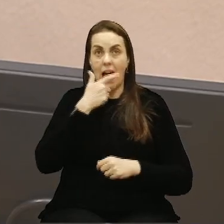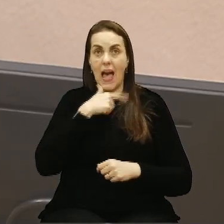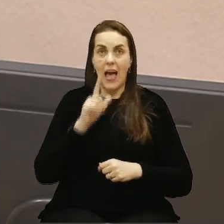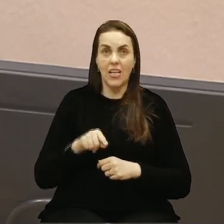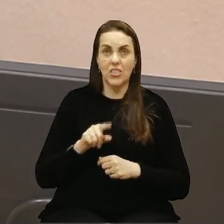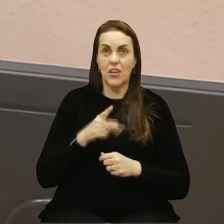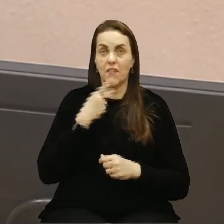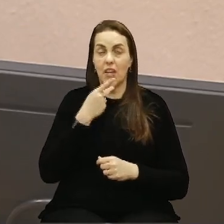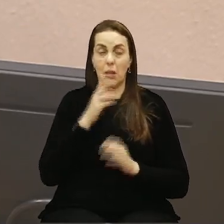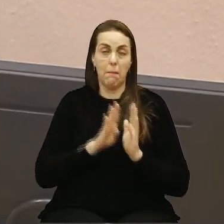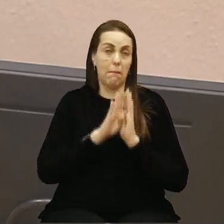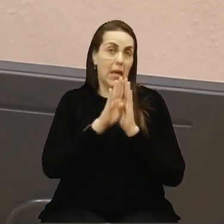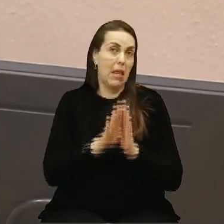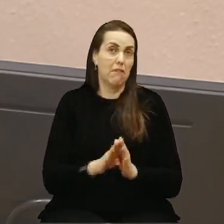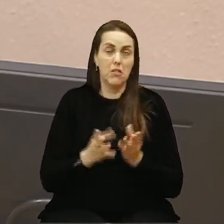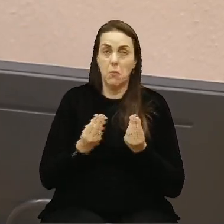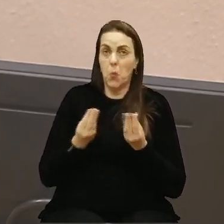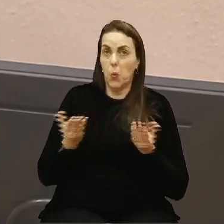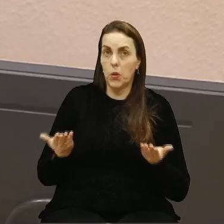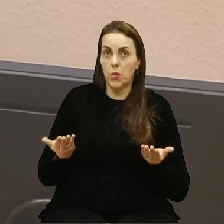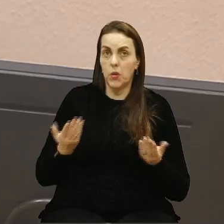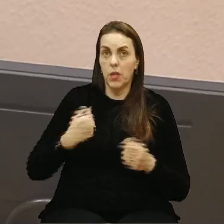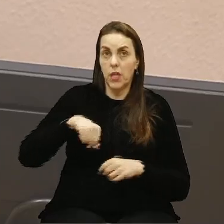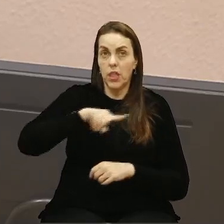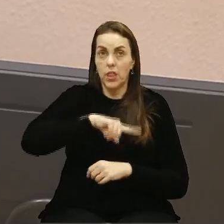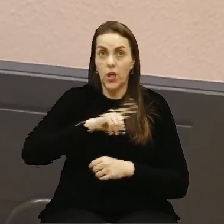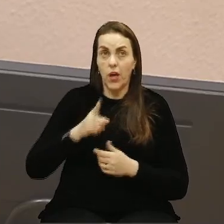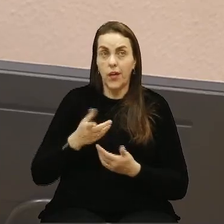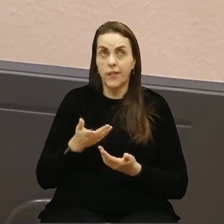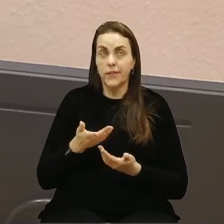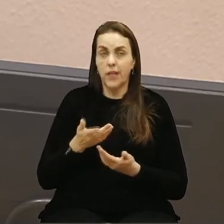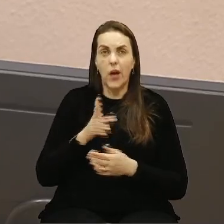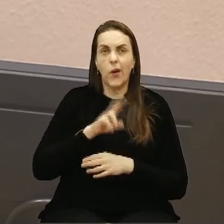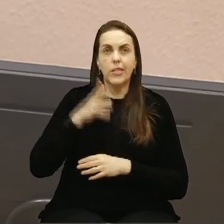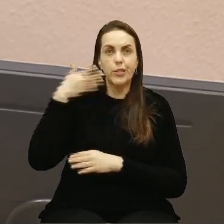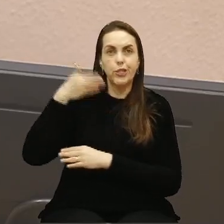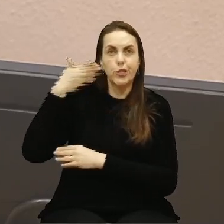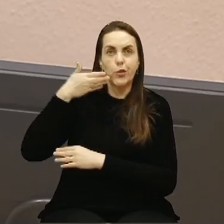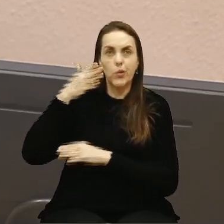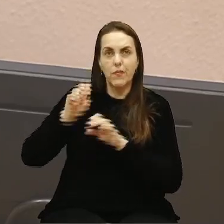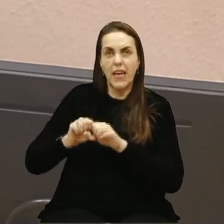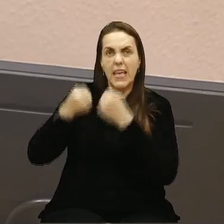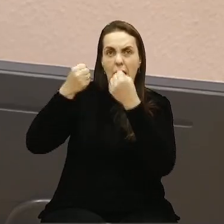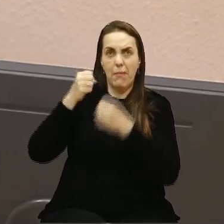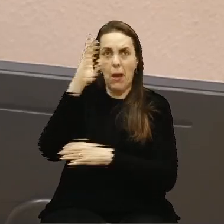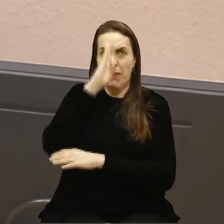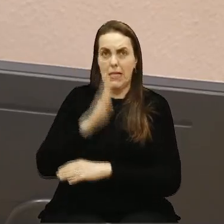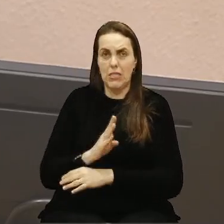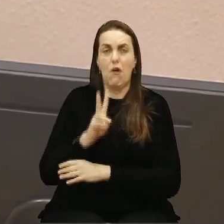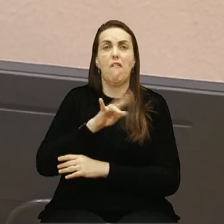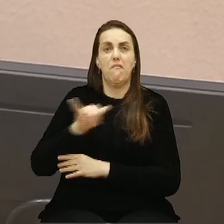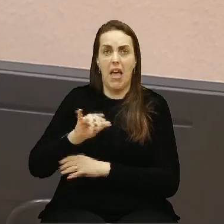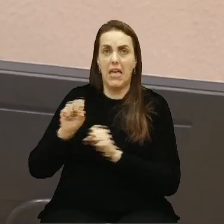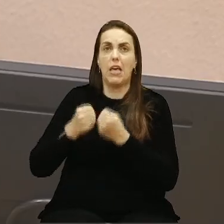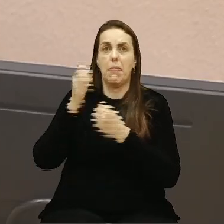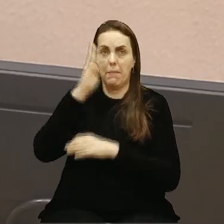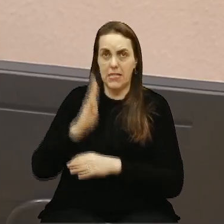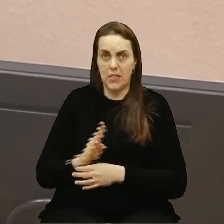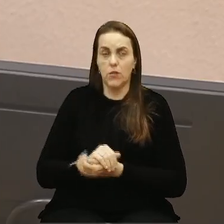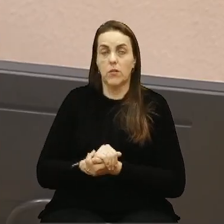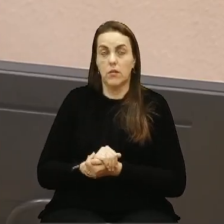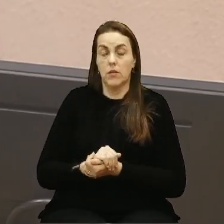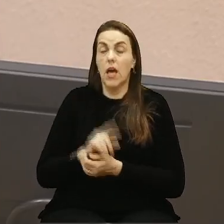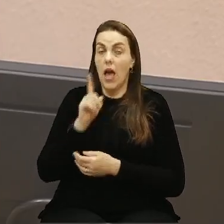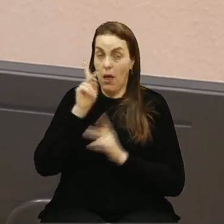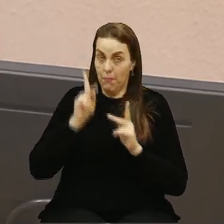em benefício demais e usa um discurso que vão quebrar o Brasil. Vão quebrar o Brasil aqueles que baixam